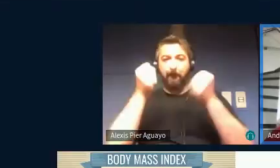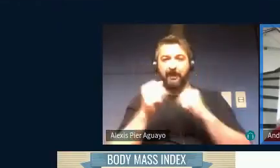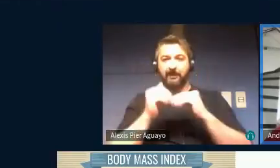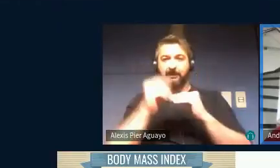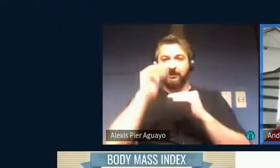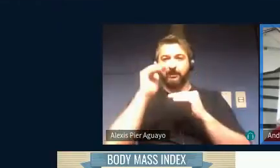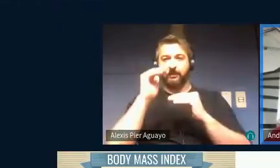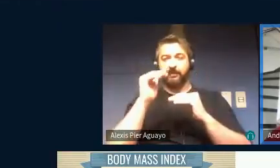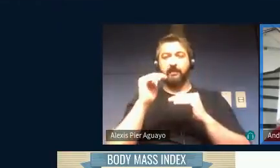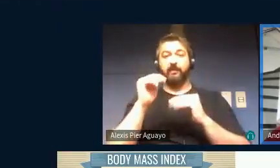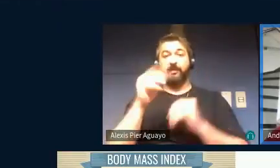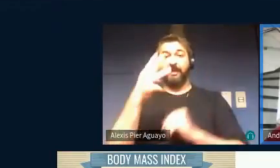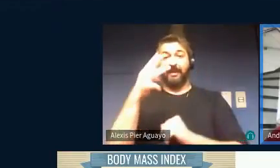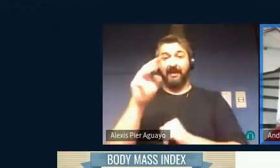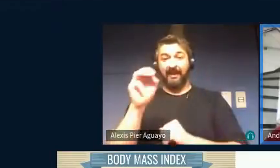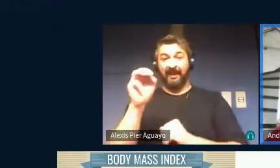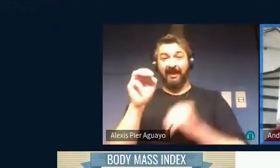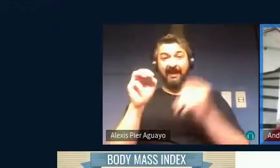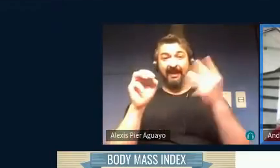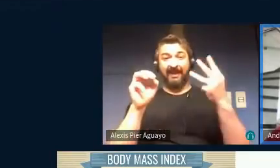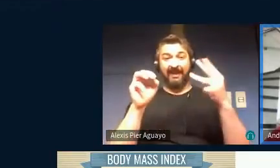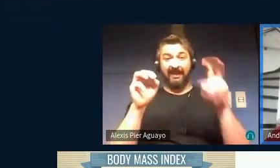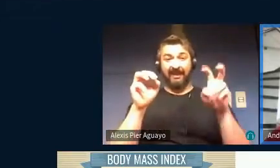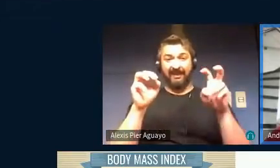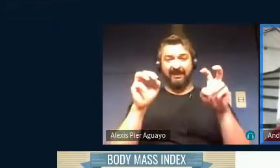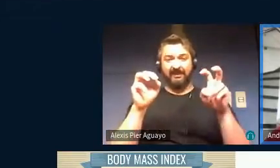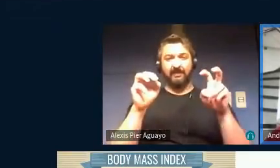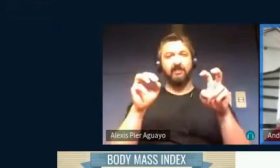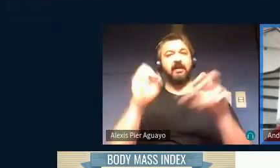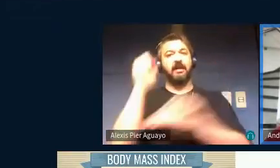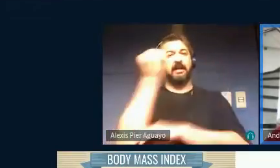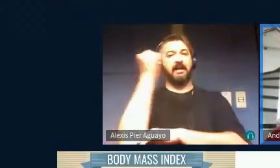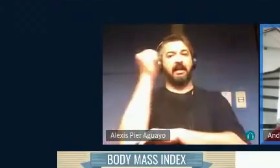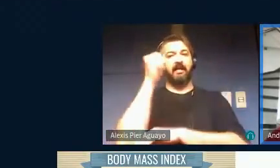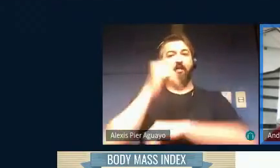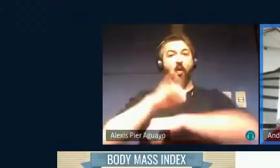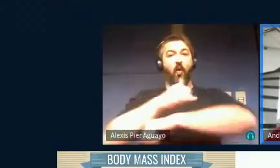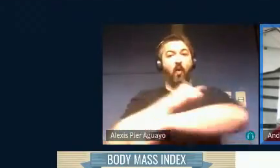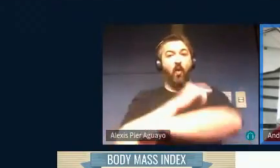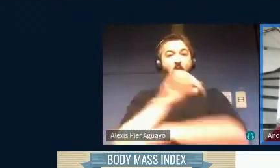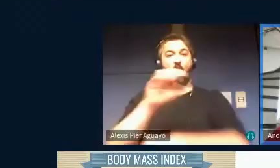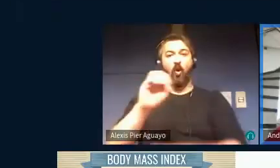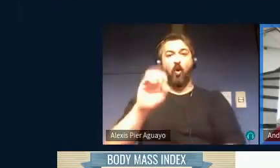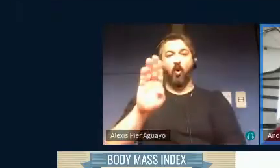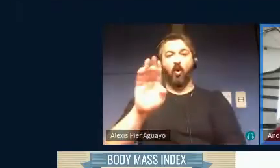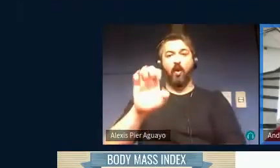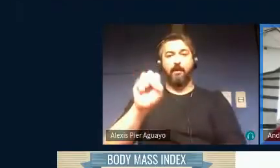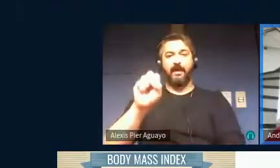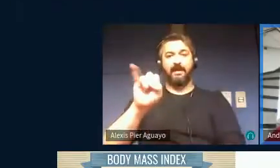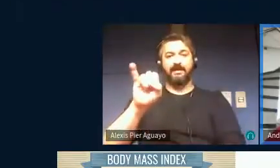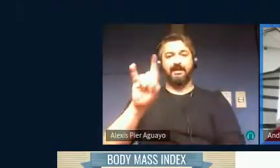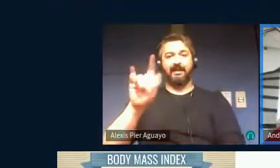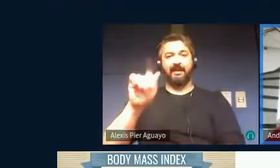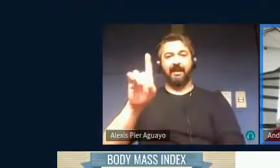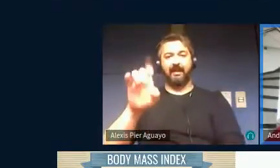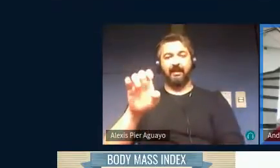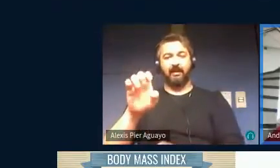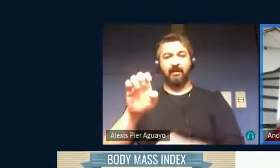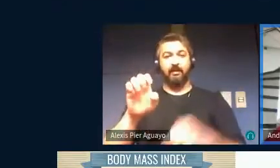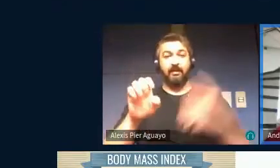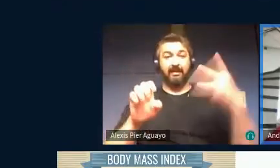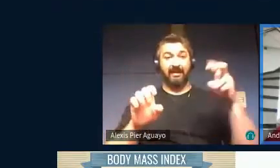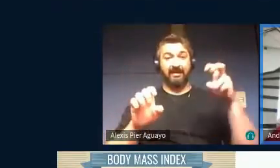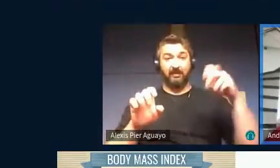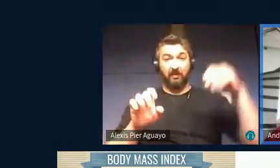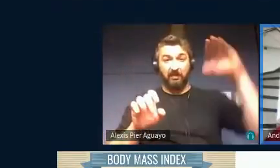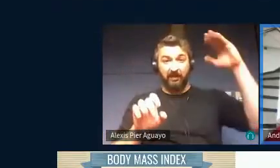30 a 35, a situação é obesidade, classificado como obesidade. E acima disso, já a obesidade mórbida, tá? Então, o